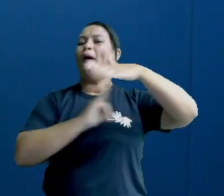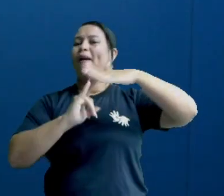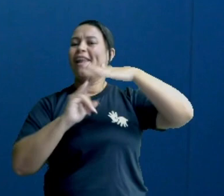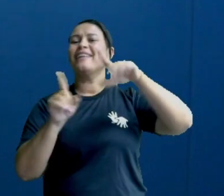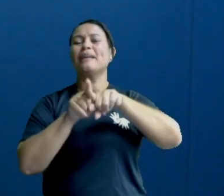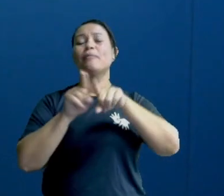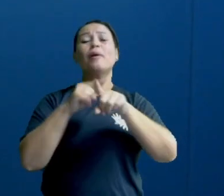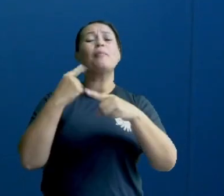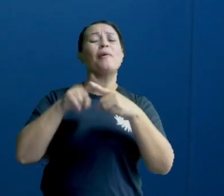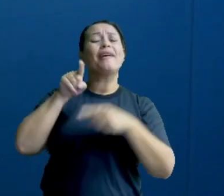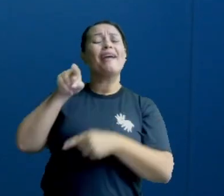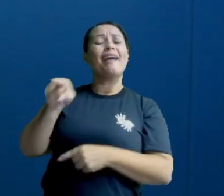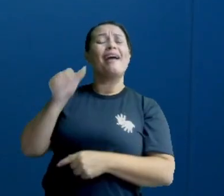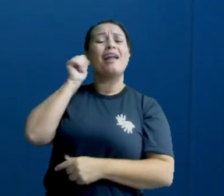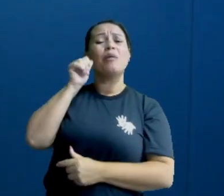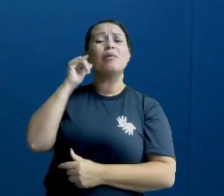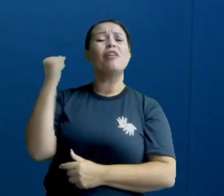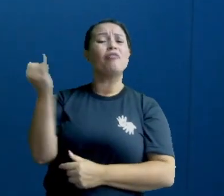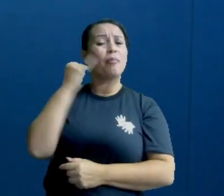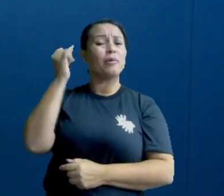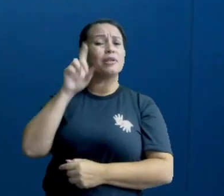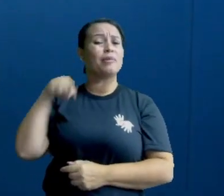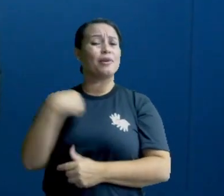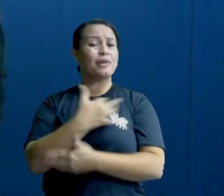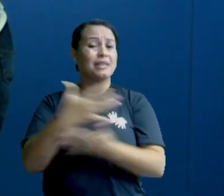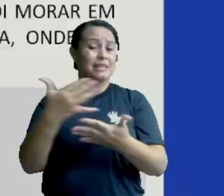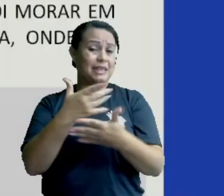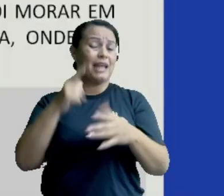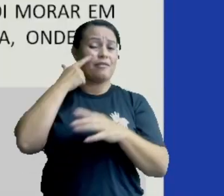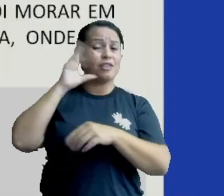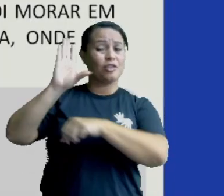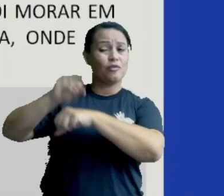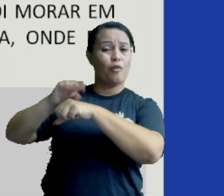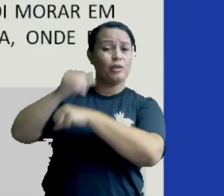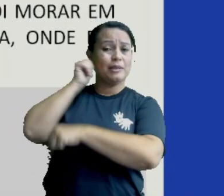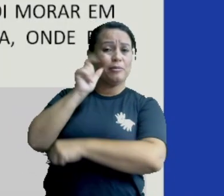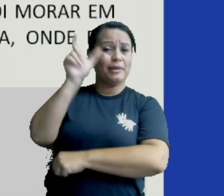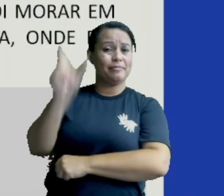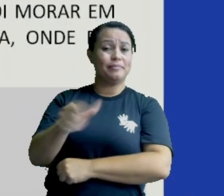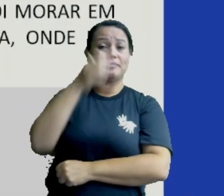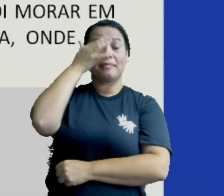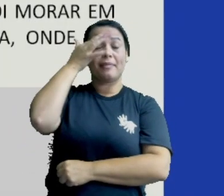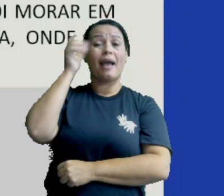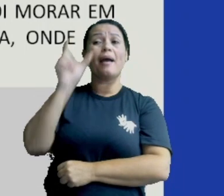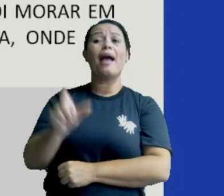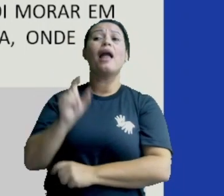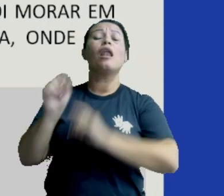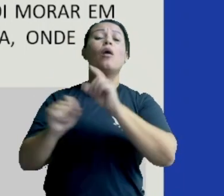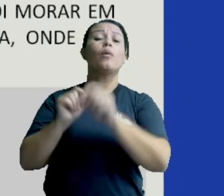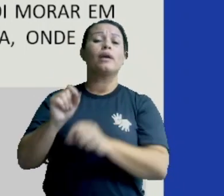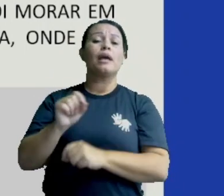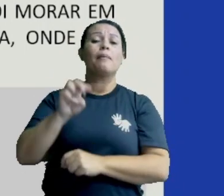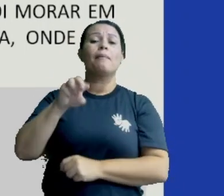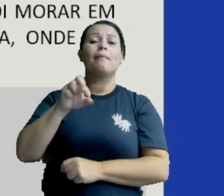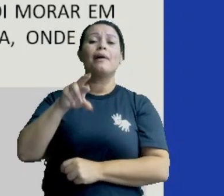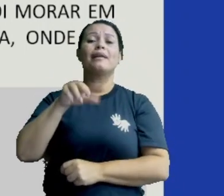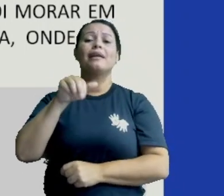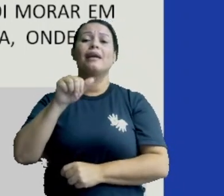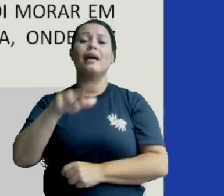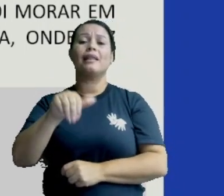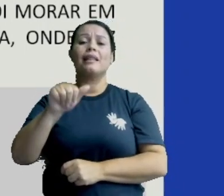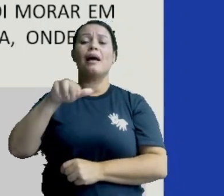foi importante para a nossa cidade. E essas fotos são fotos dela, tá? Mariana Malha de